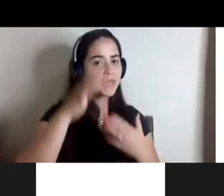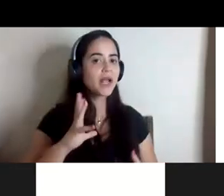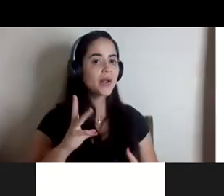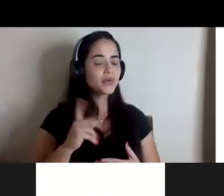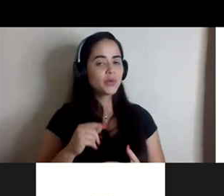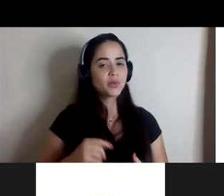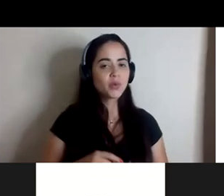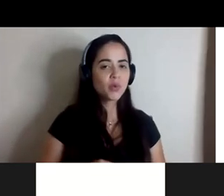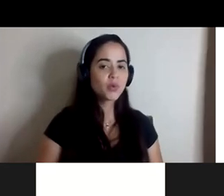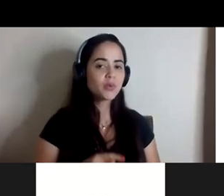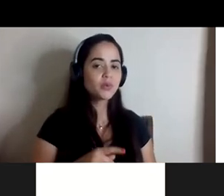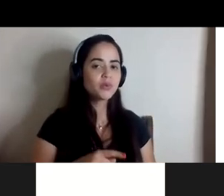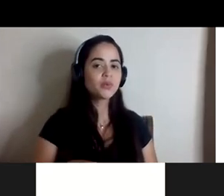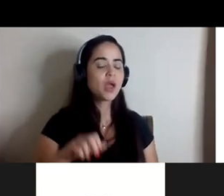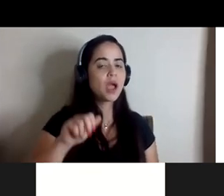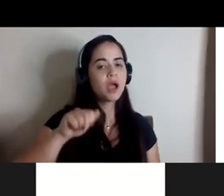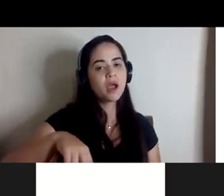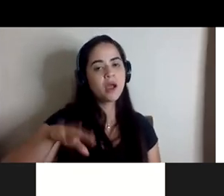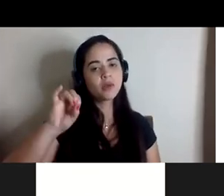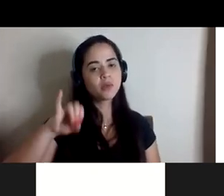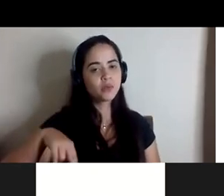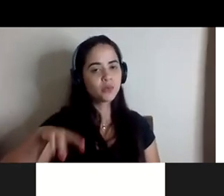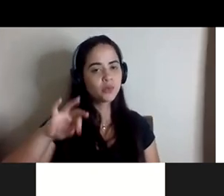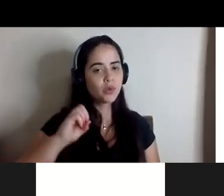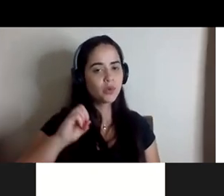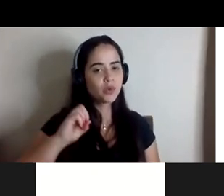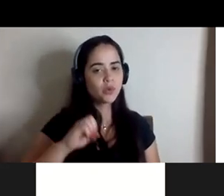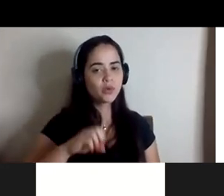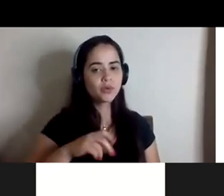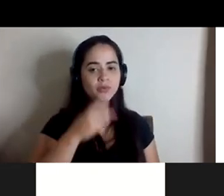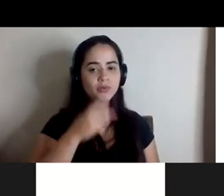Antônio Henrique, espero em breve, né, abrir aí o edital para